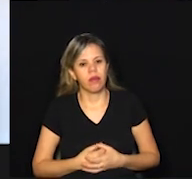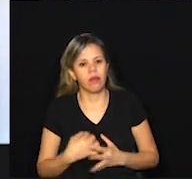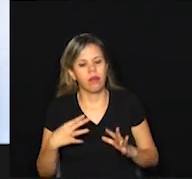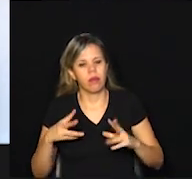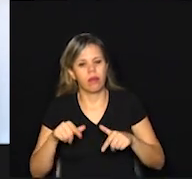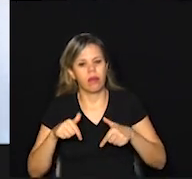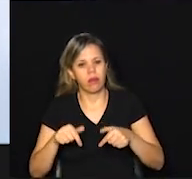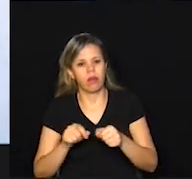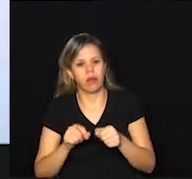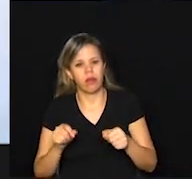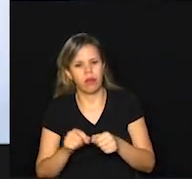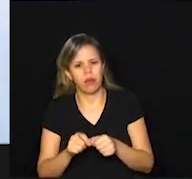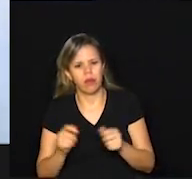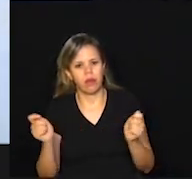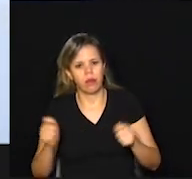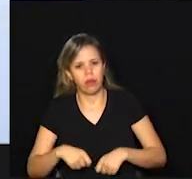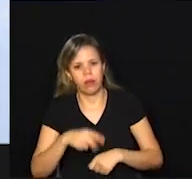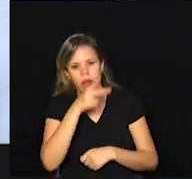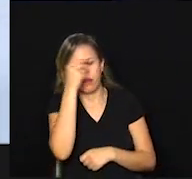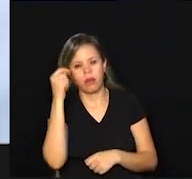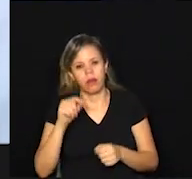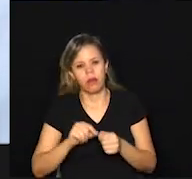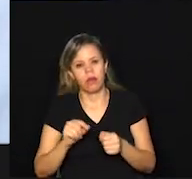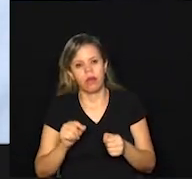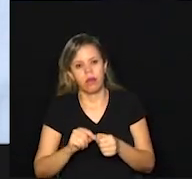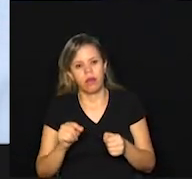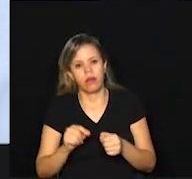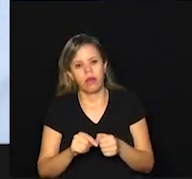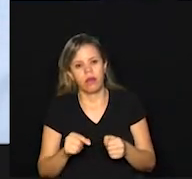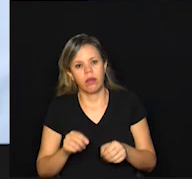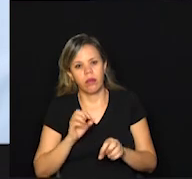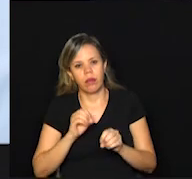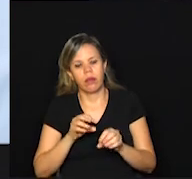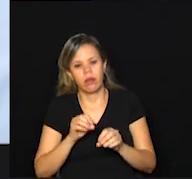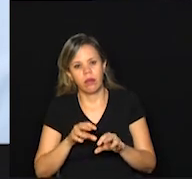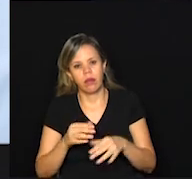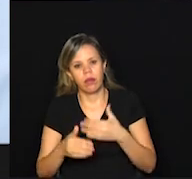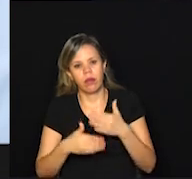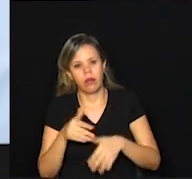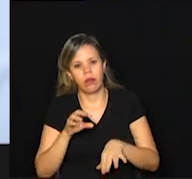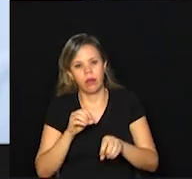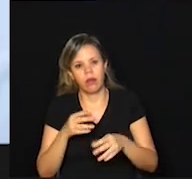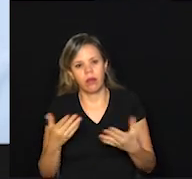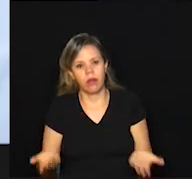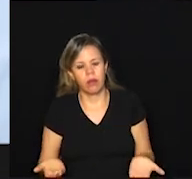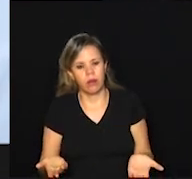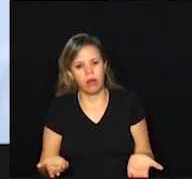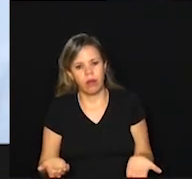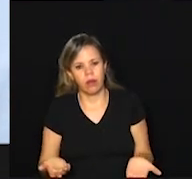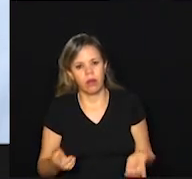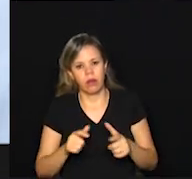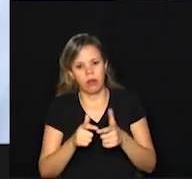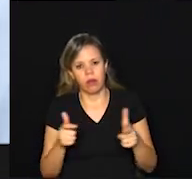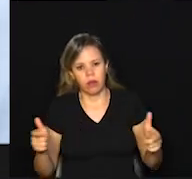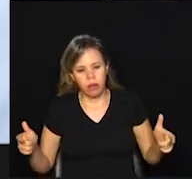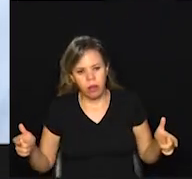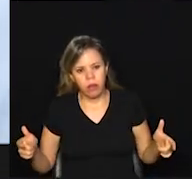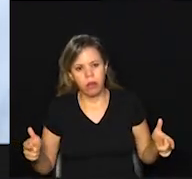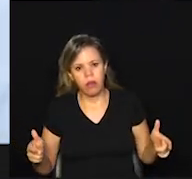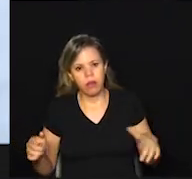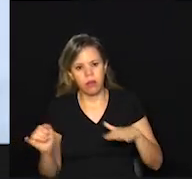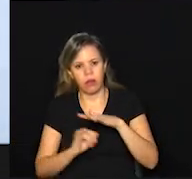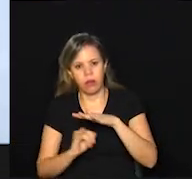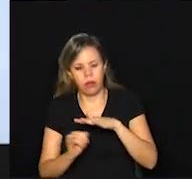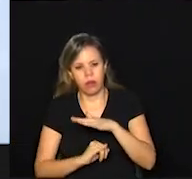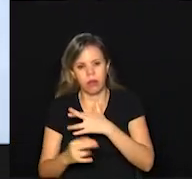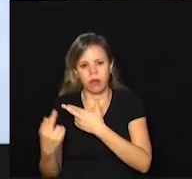todas as ações que o poder público deveria fazer ensinando no processo da educação e que a maioria das casas não